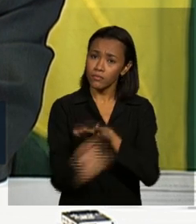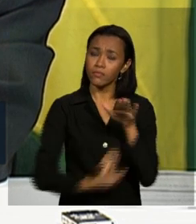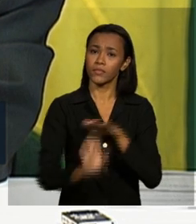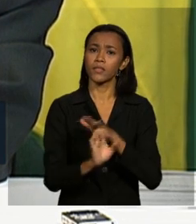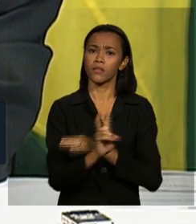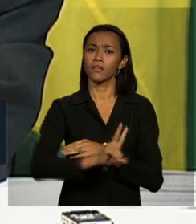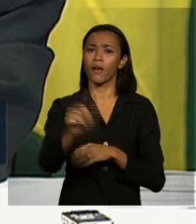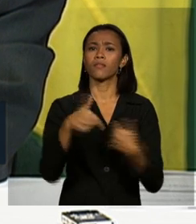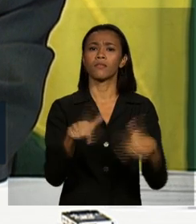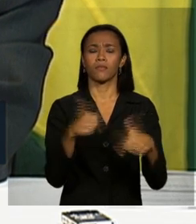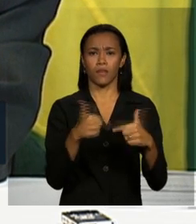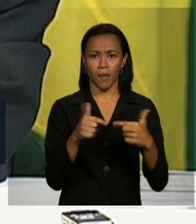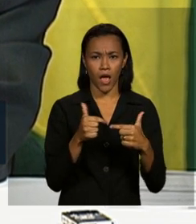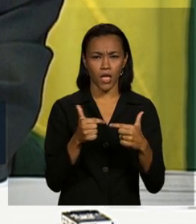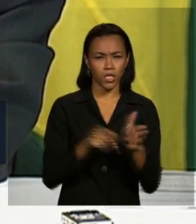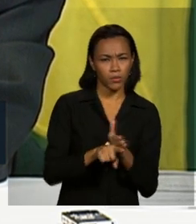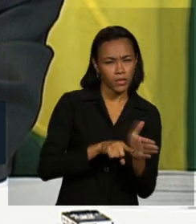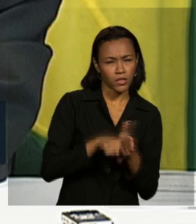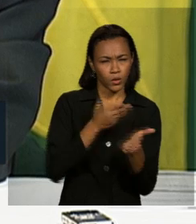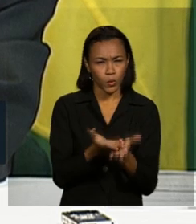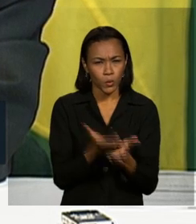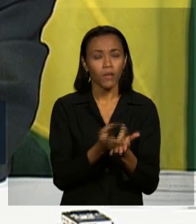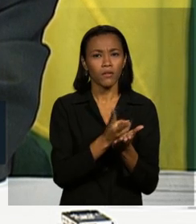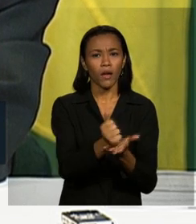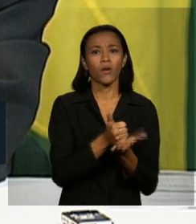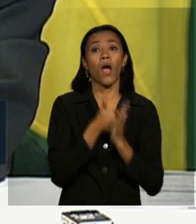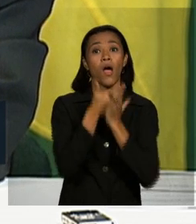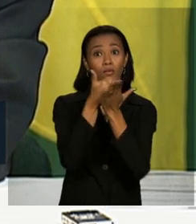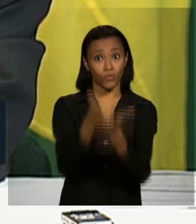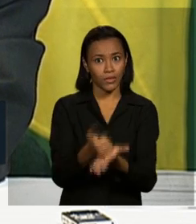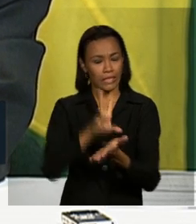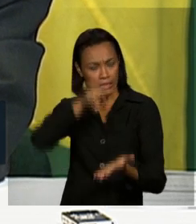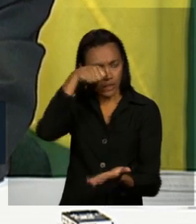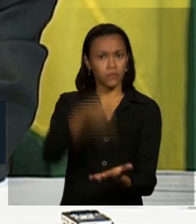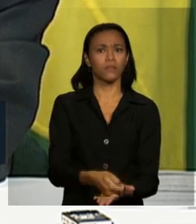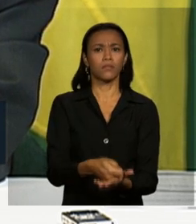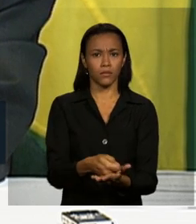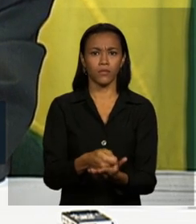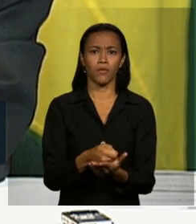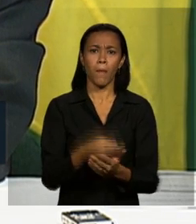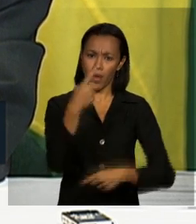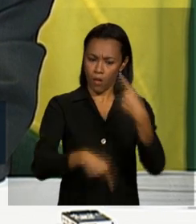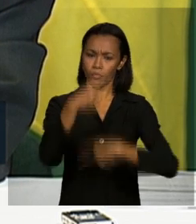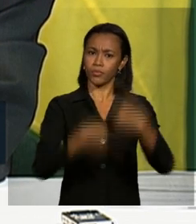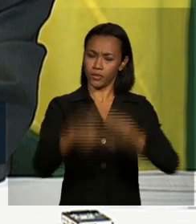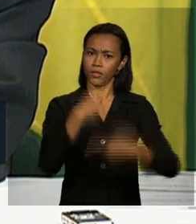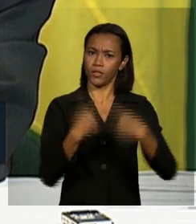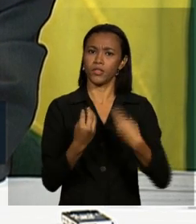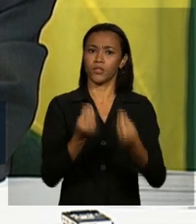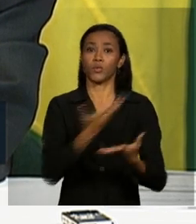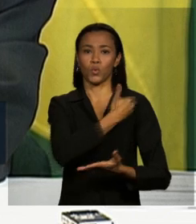vai trabalhar estudar e contribuir de forma decisiva para a política